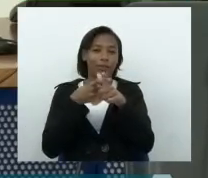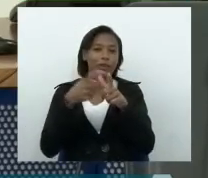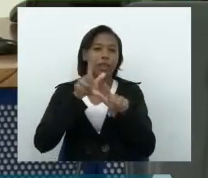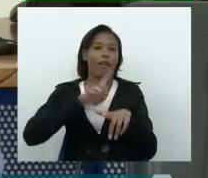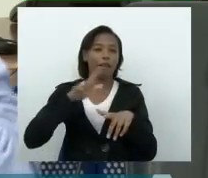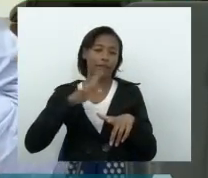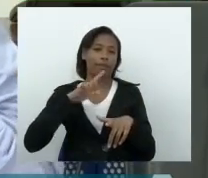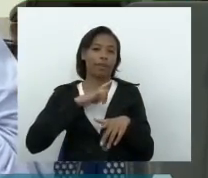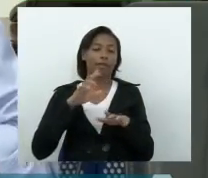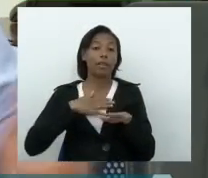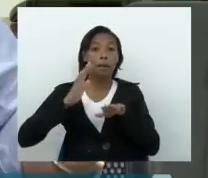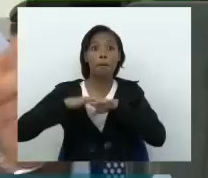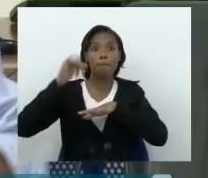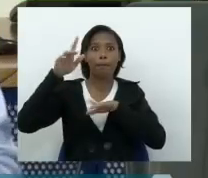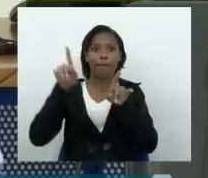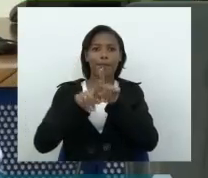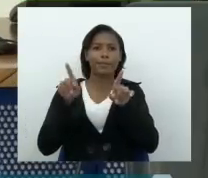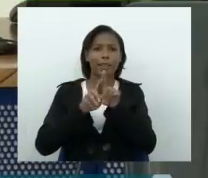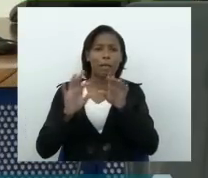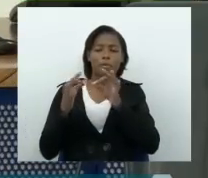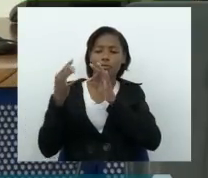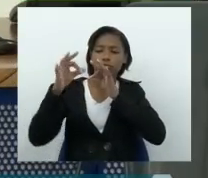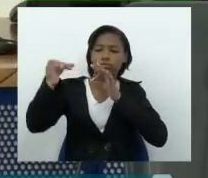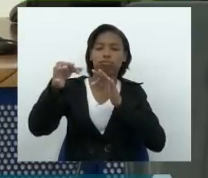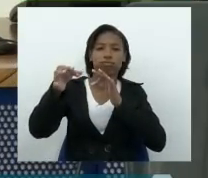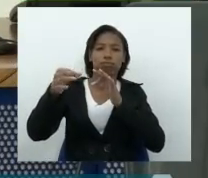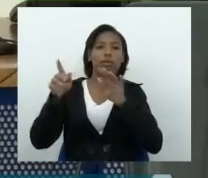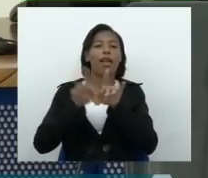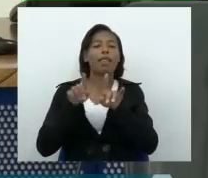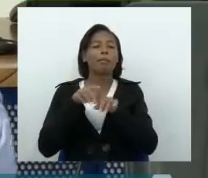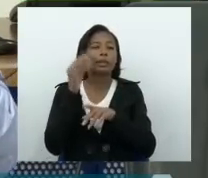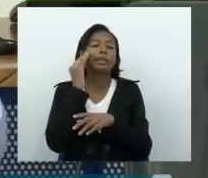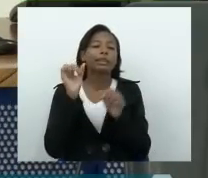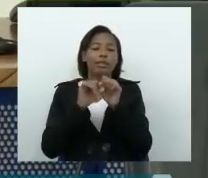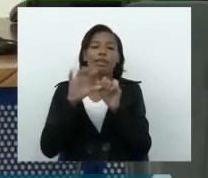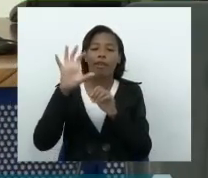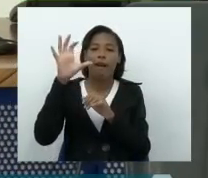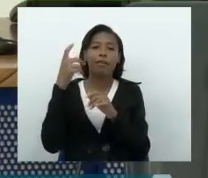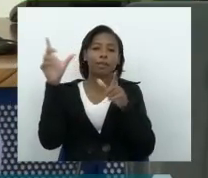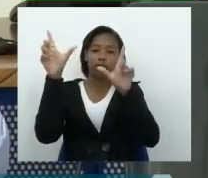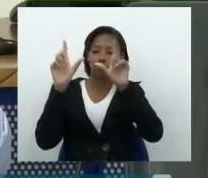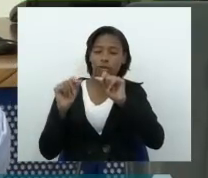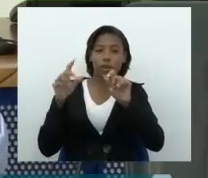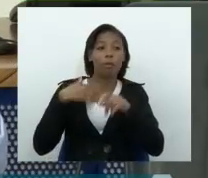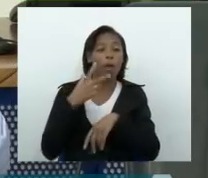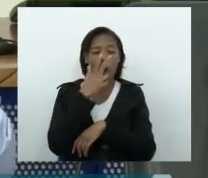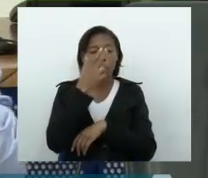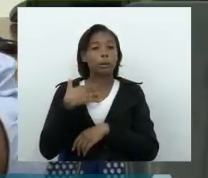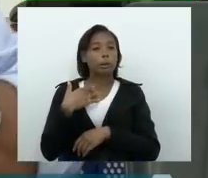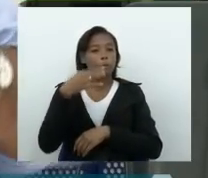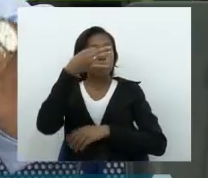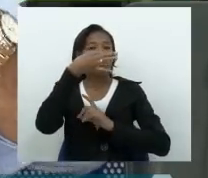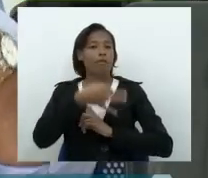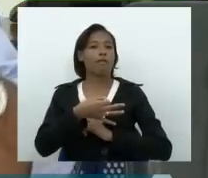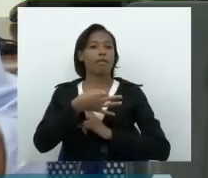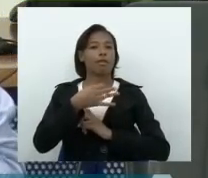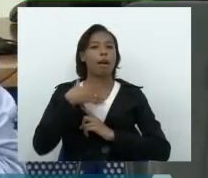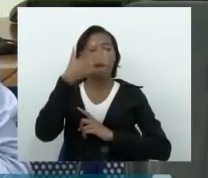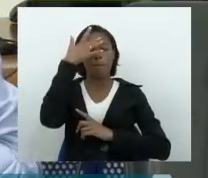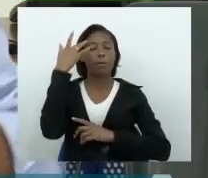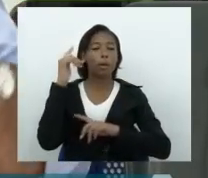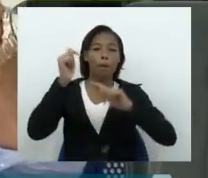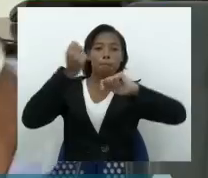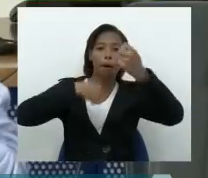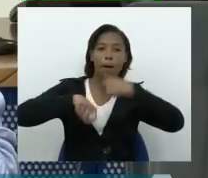mais do que isso, a extensão dessa máquina. Portanto, eu me sinto hoje um homem preparado, um